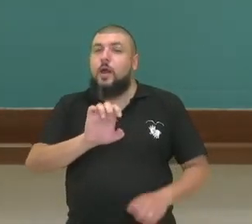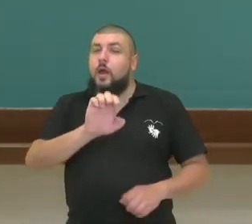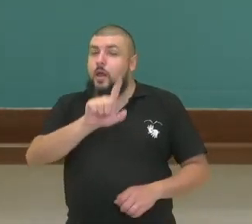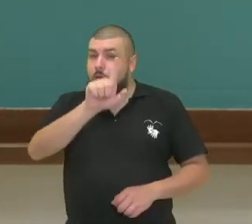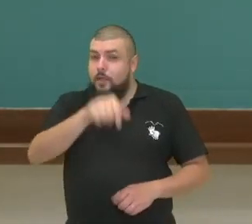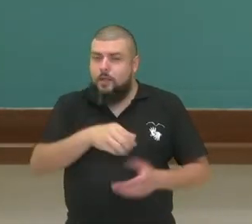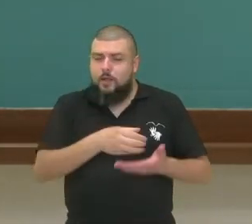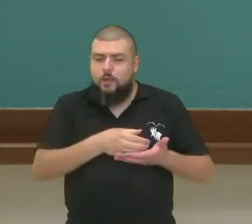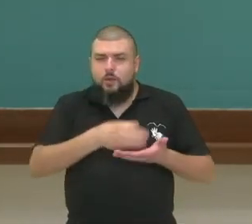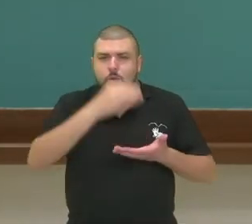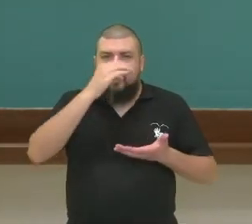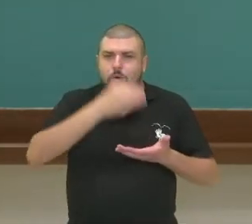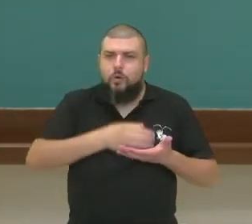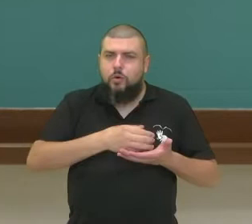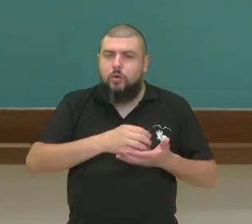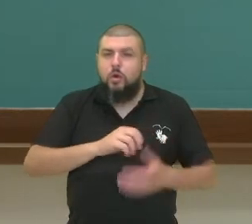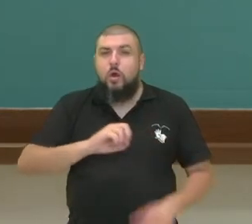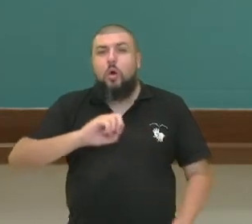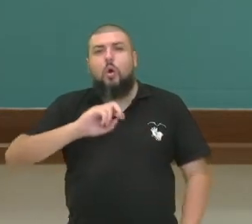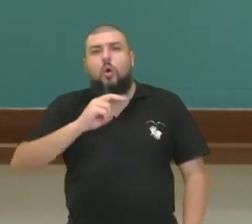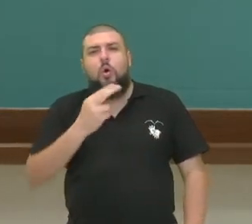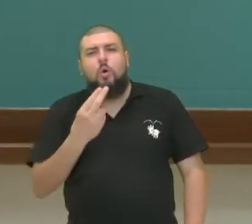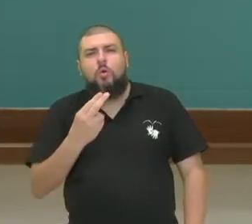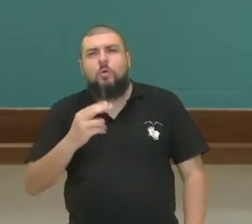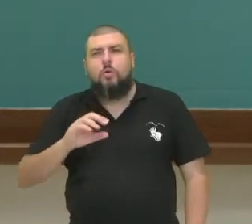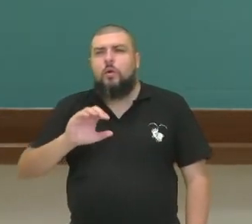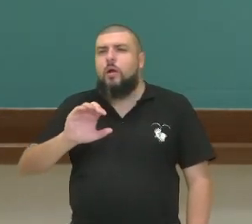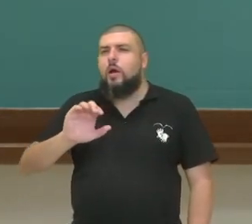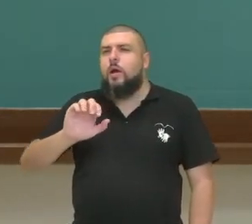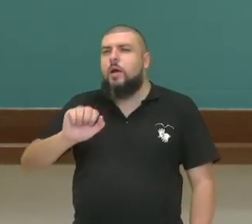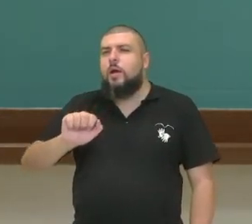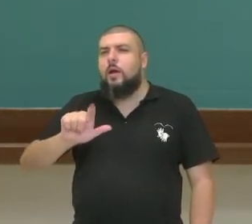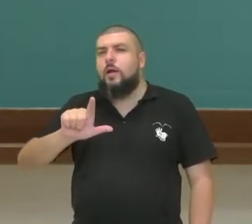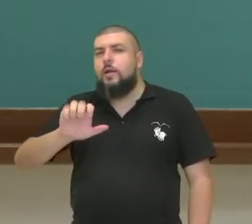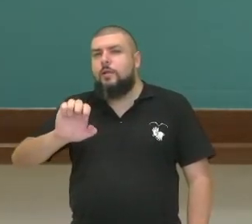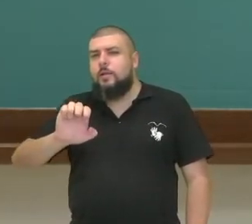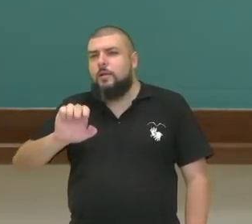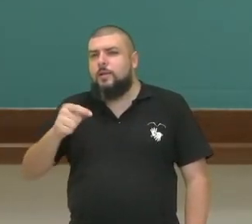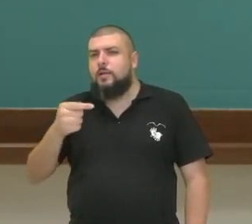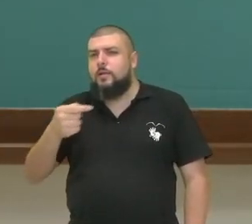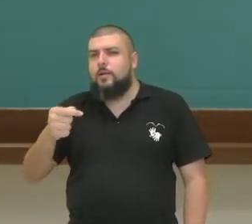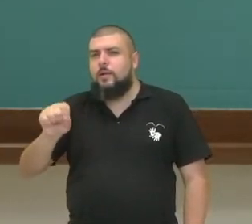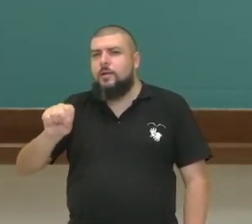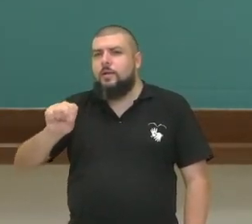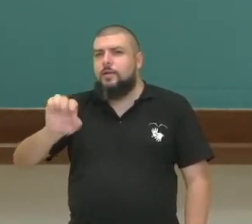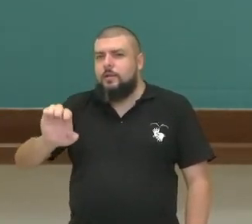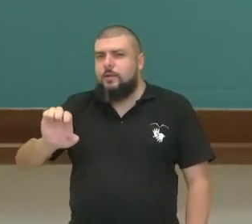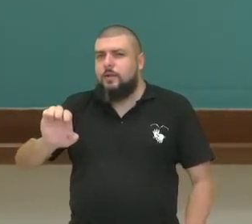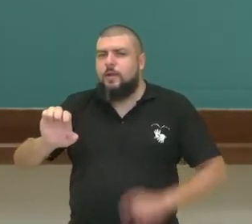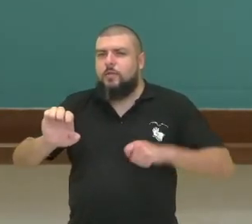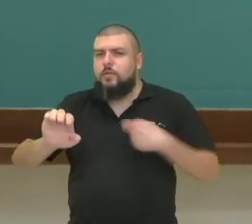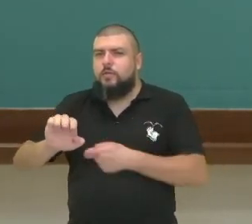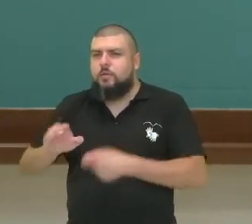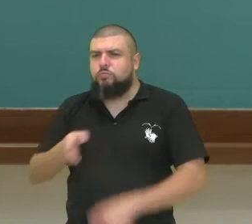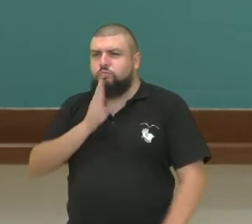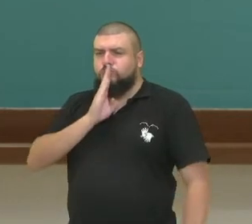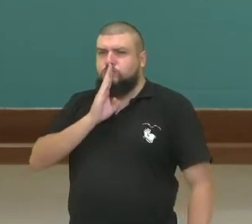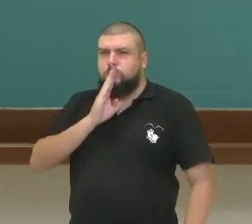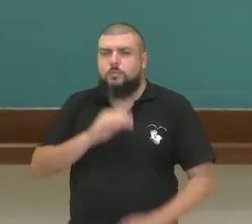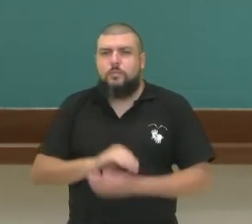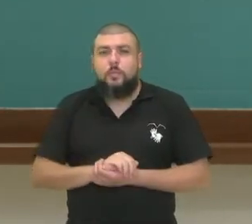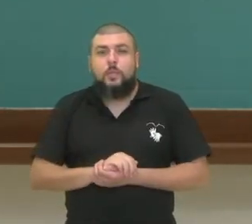se você for ouvir direitinho, pode ser um cálice, de cale a boca. E bem na hora da apresentação, eles